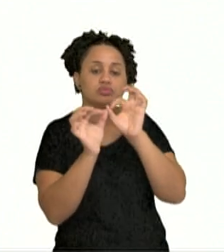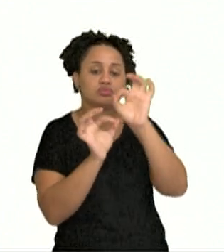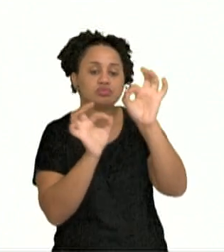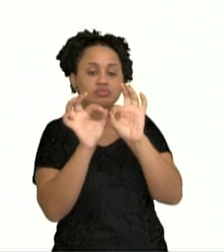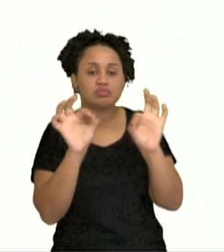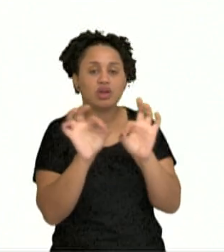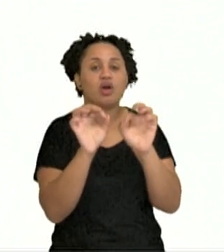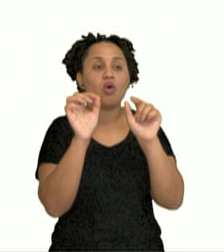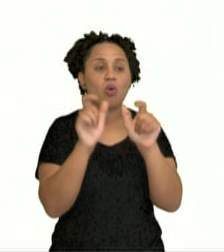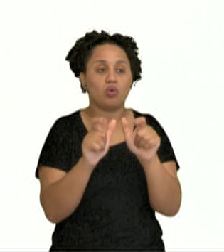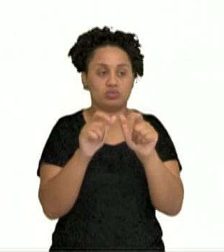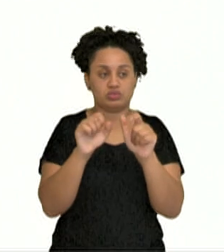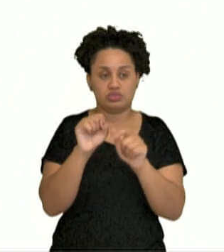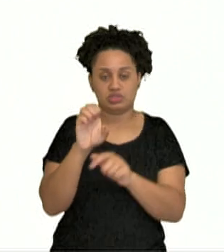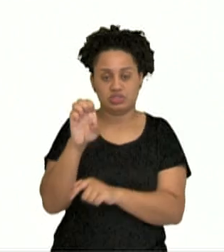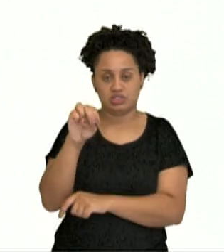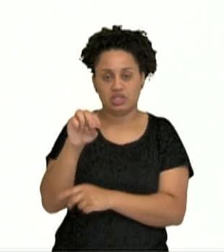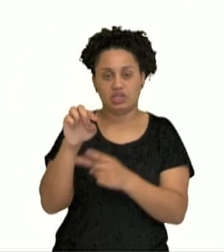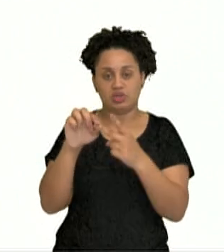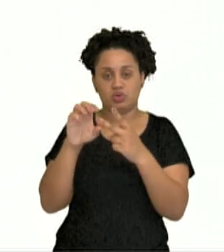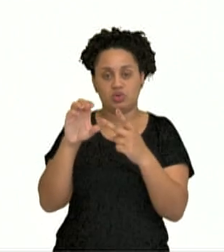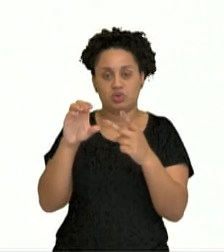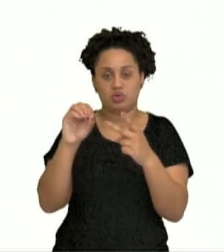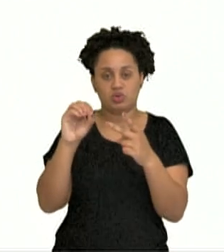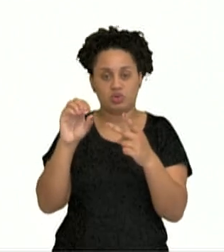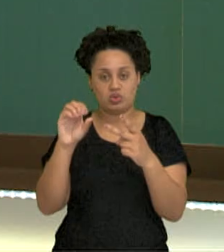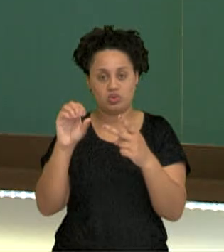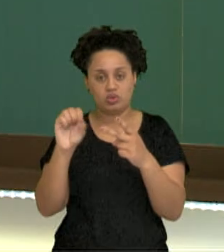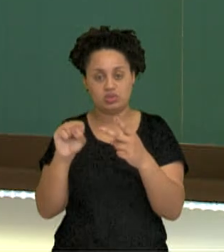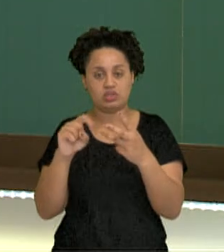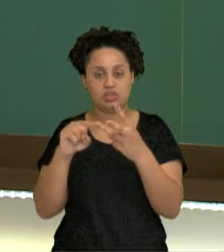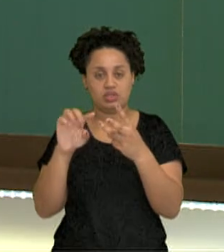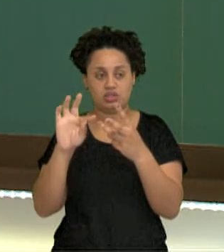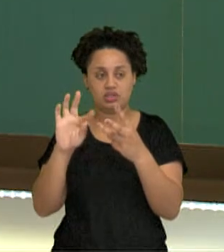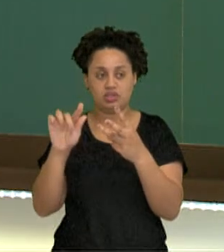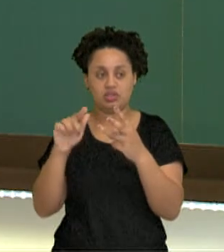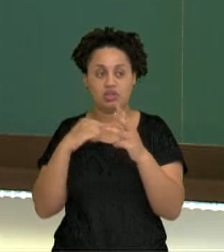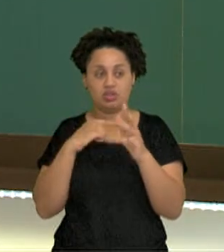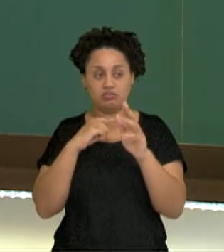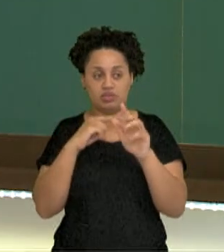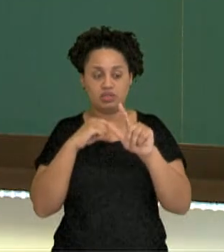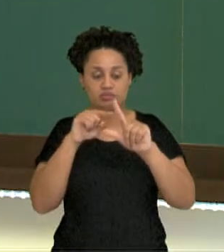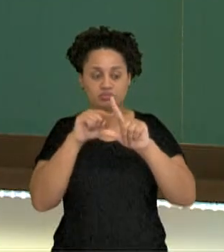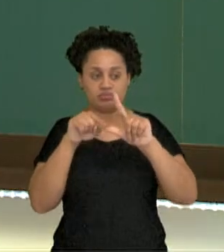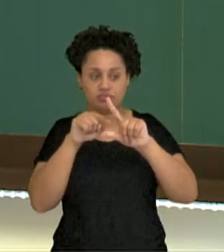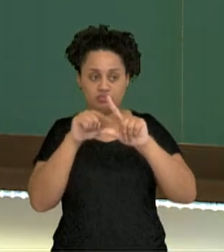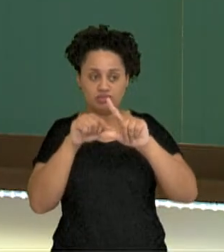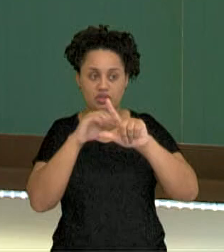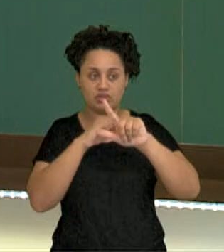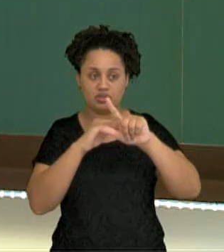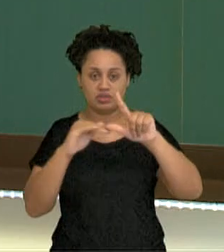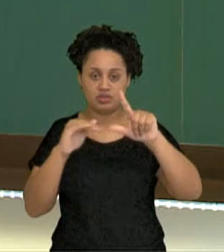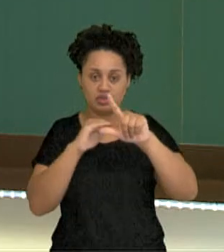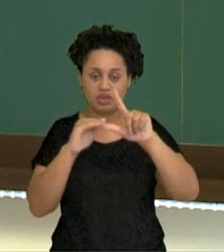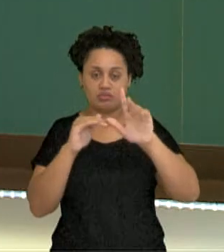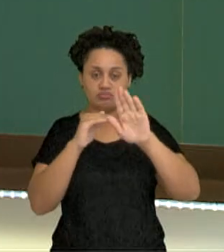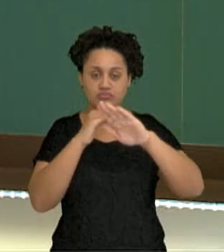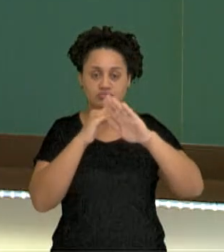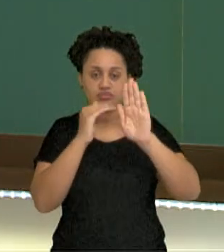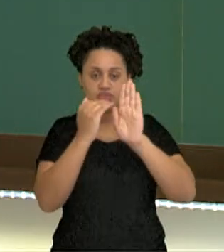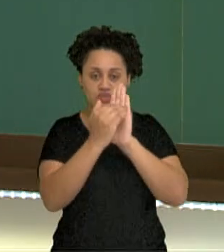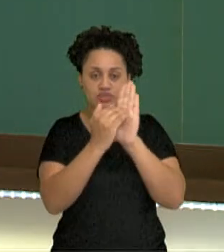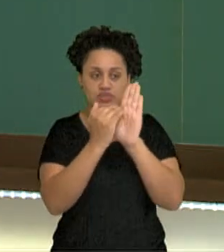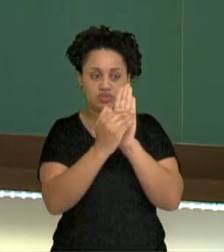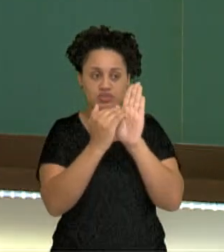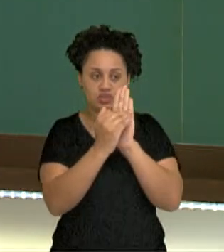seno, cosseno e tangente de um ângulo. Aqui eu tenho o ângulo alfa marcado. No eixo X, o cosseno do ângulo alfa, ele